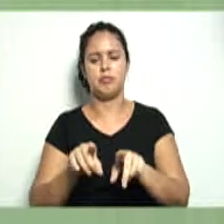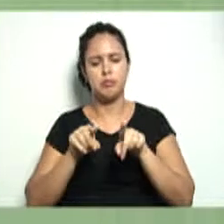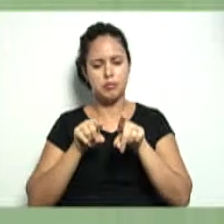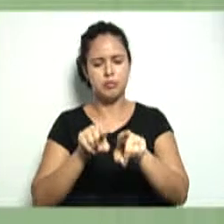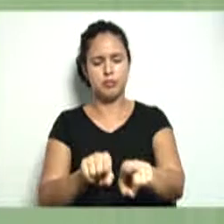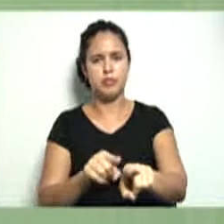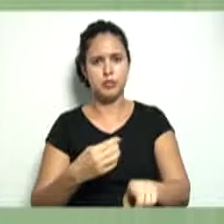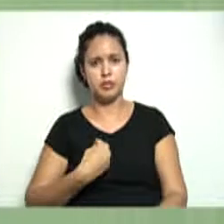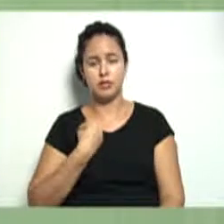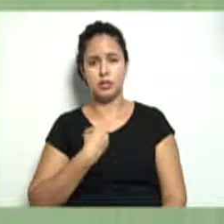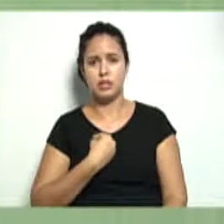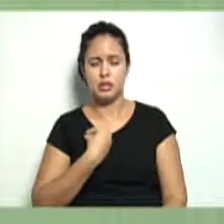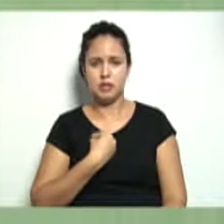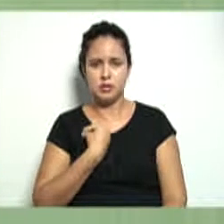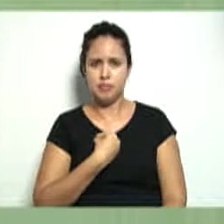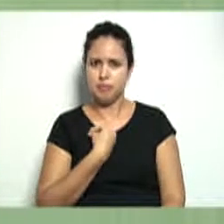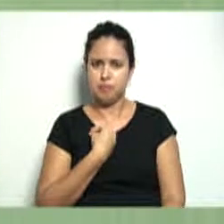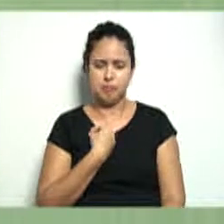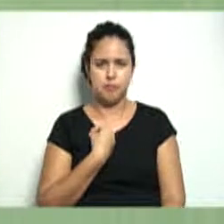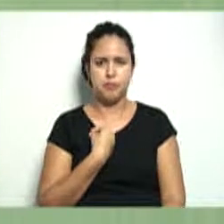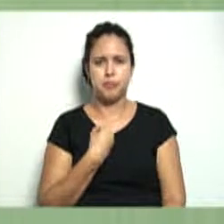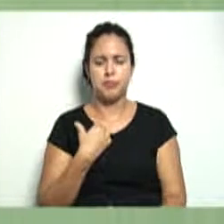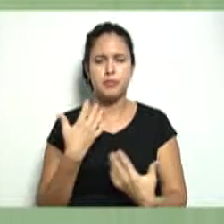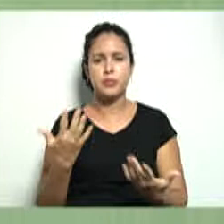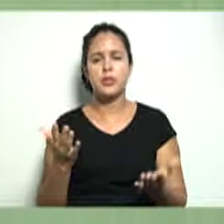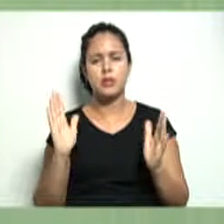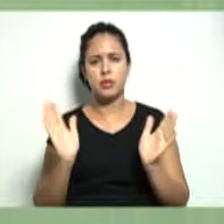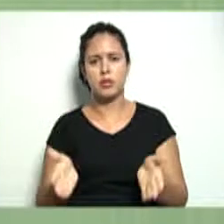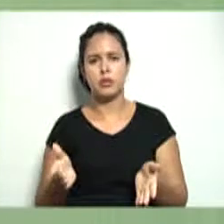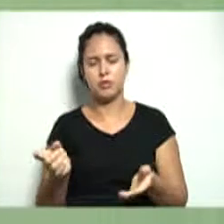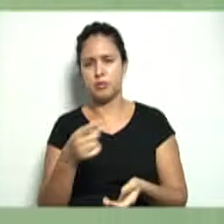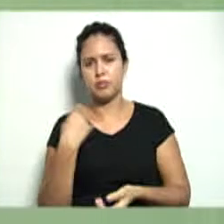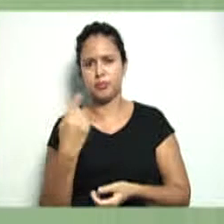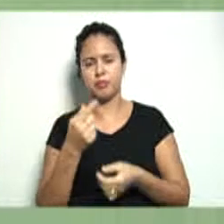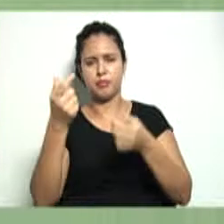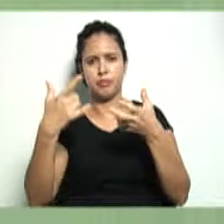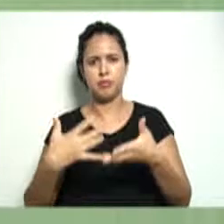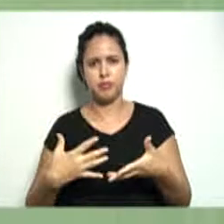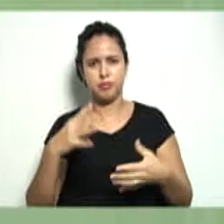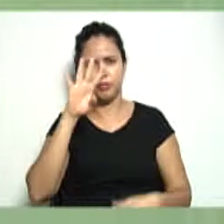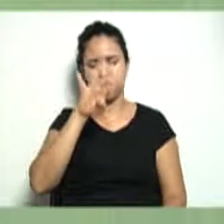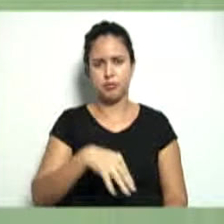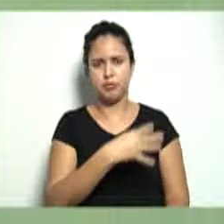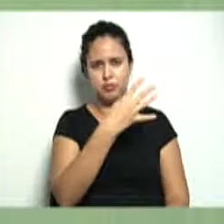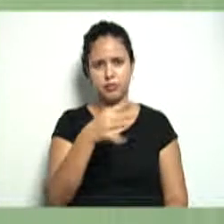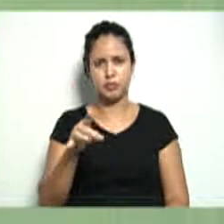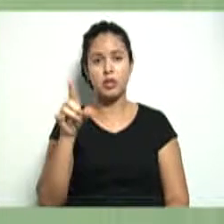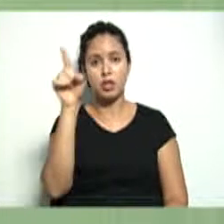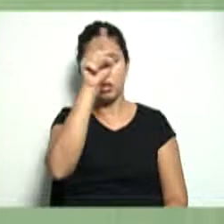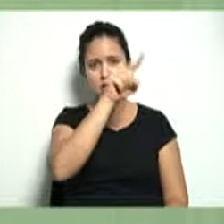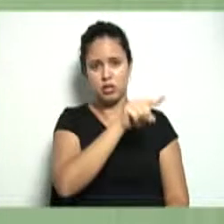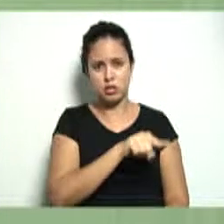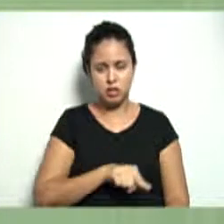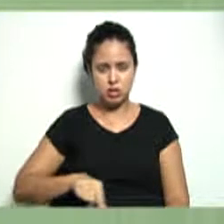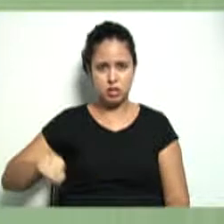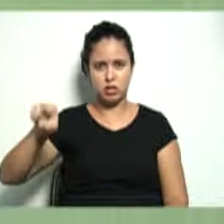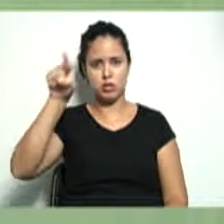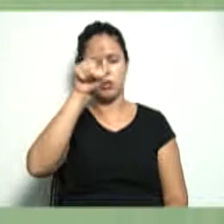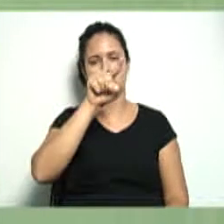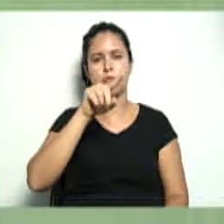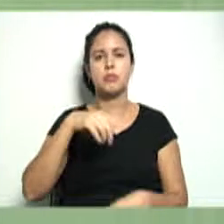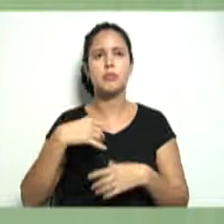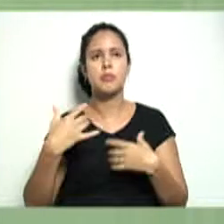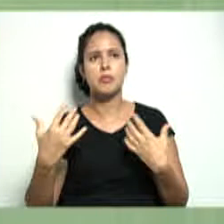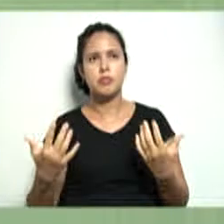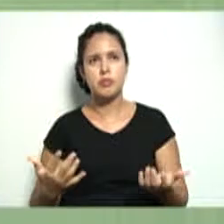sua vida. Não foi isso que a gente viu lá naquele gráficozinho que era um círculo, né? Então, essa